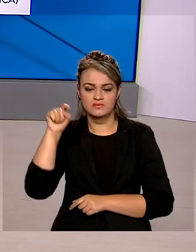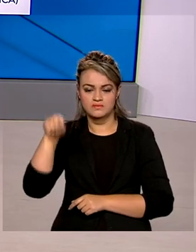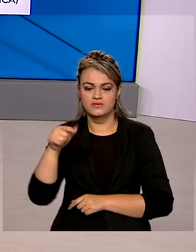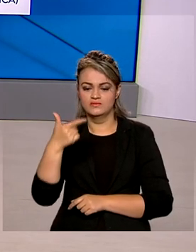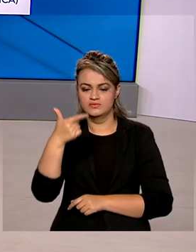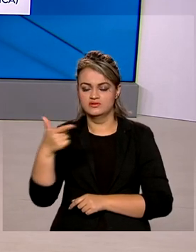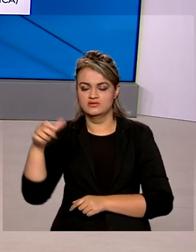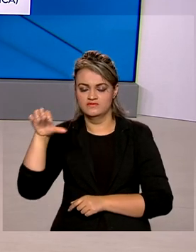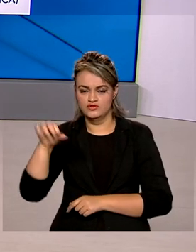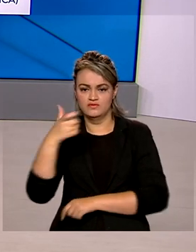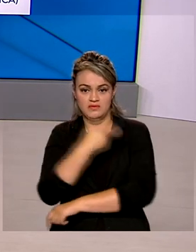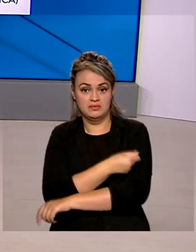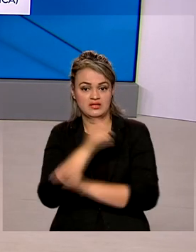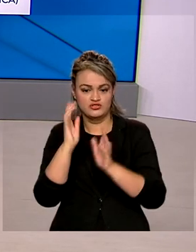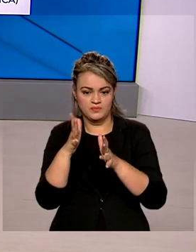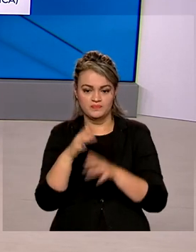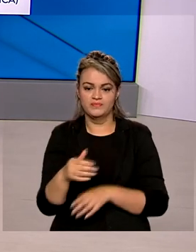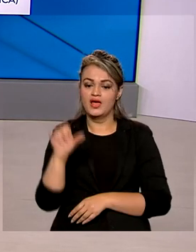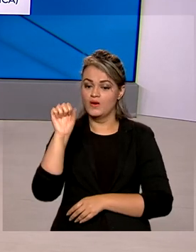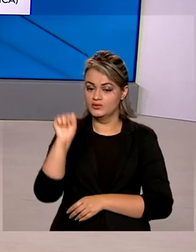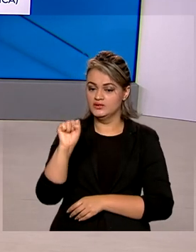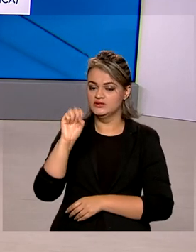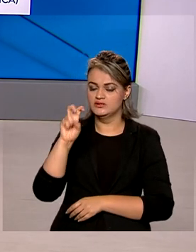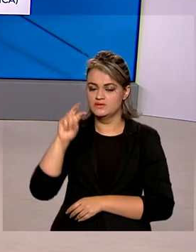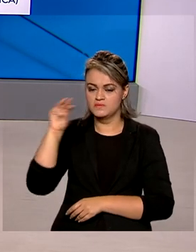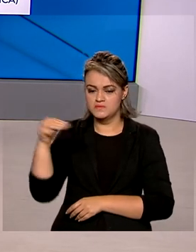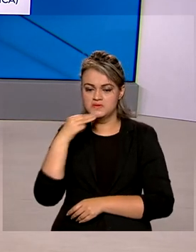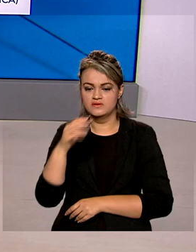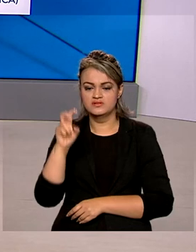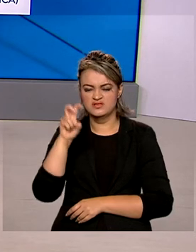117.005.229 foram aplicadas.